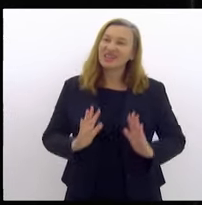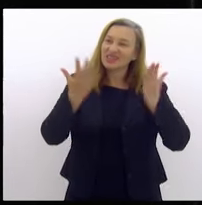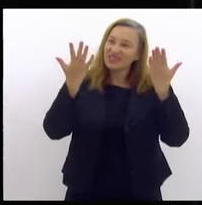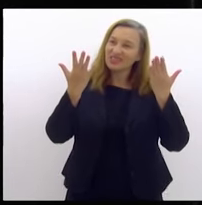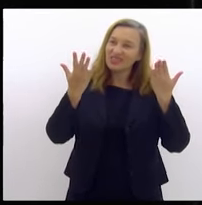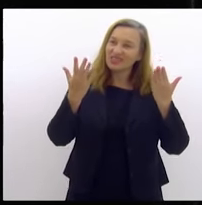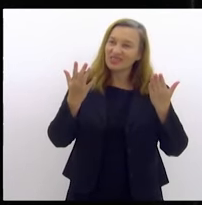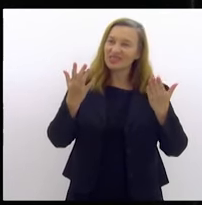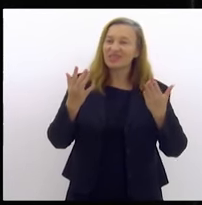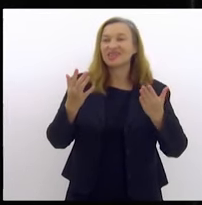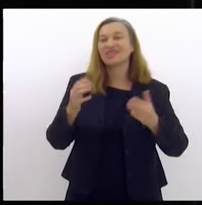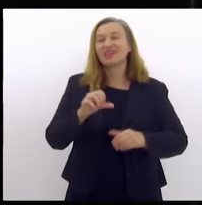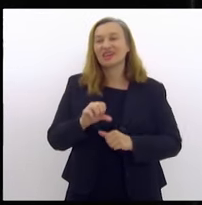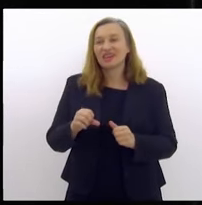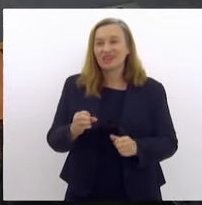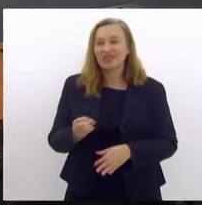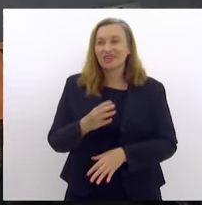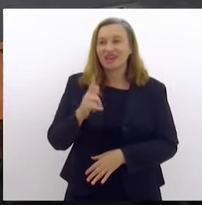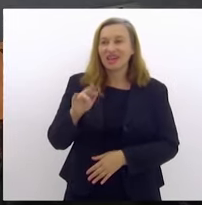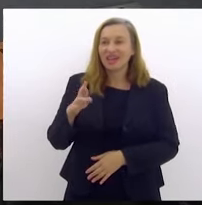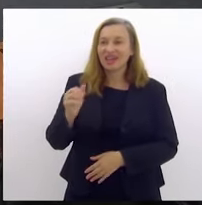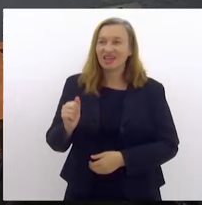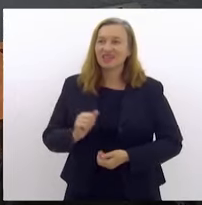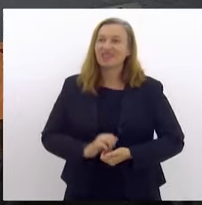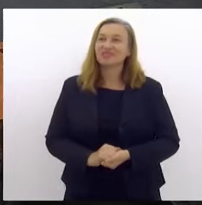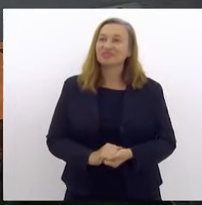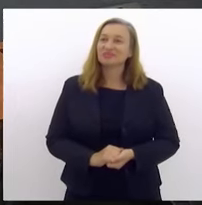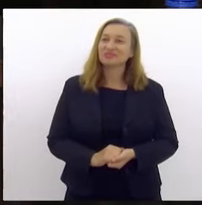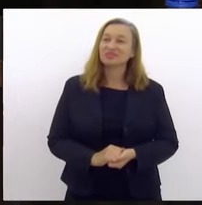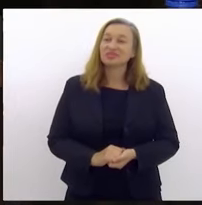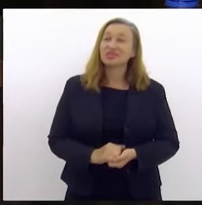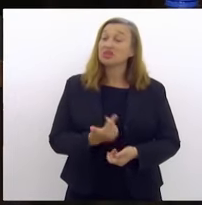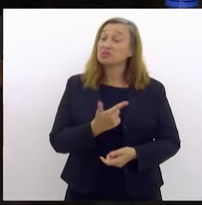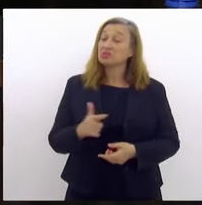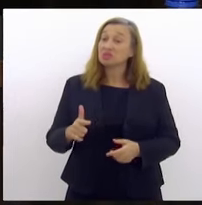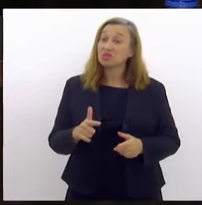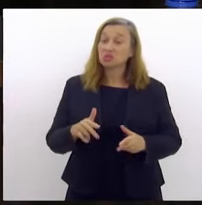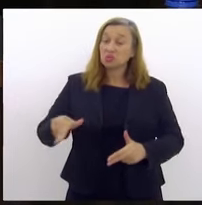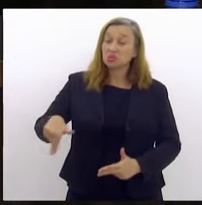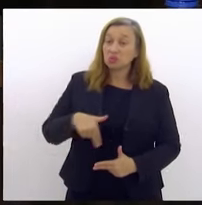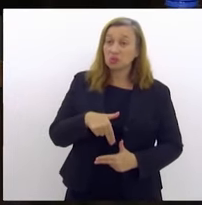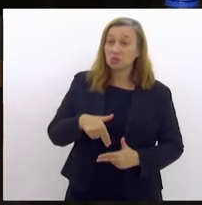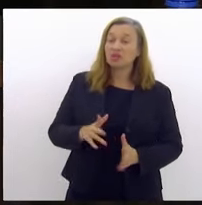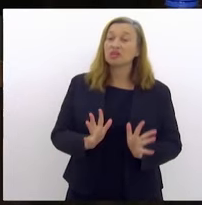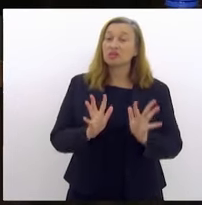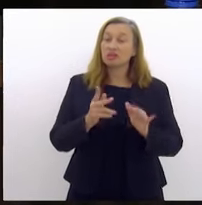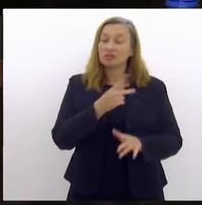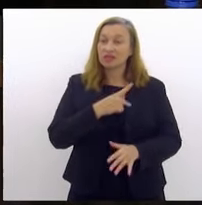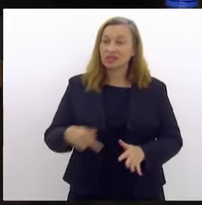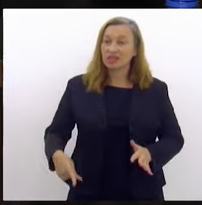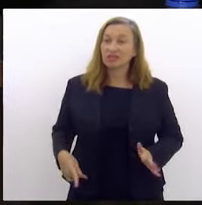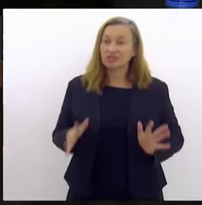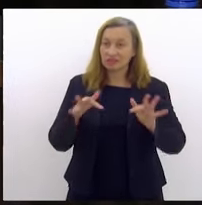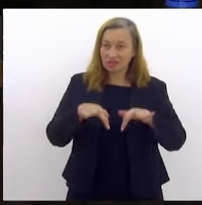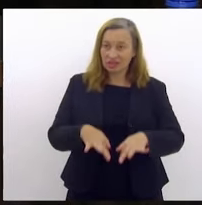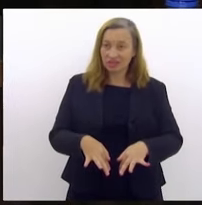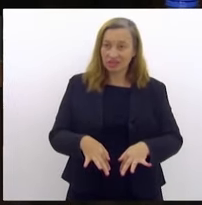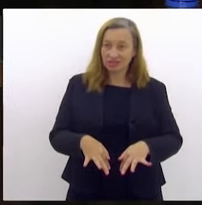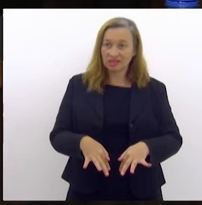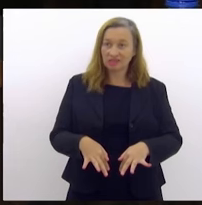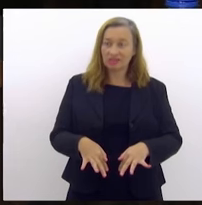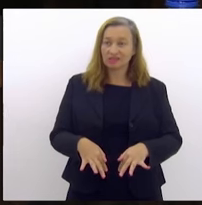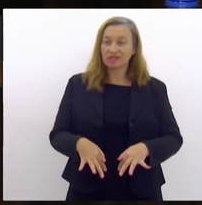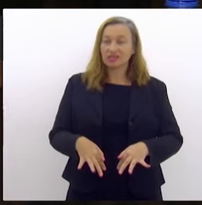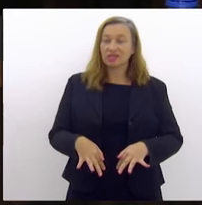agrária popular. Obrigada, presidenta. Não havendo mais oradores inscritos, a presidência declara